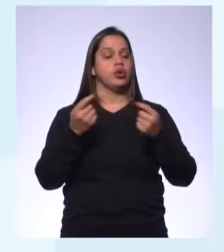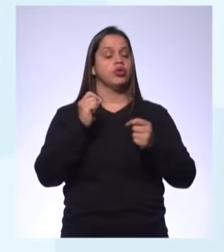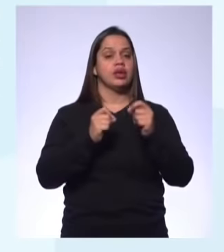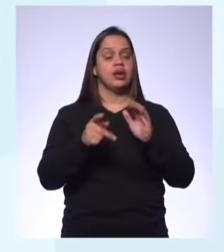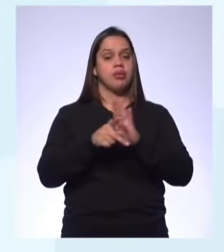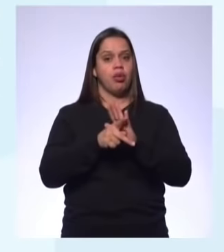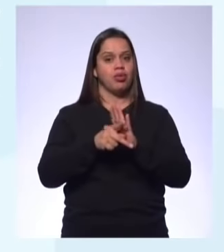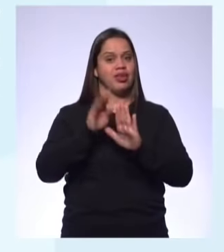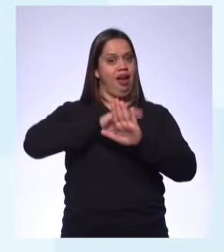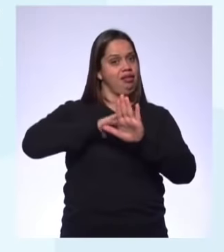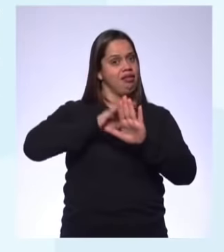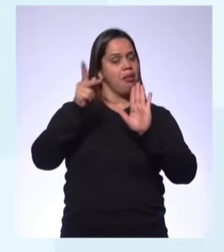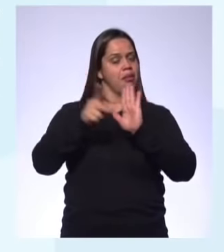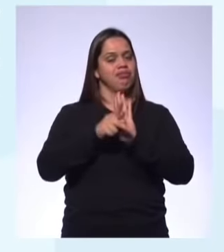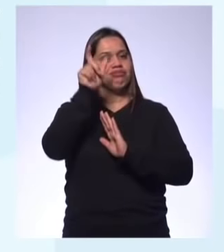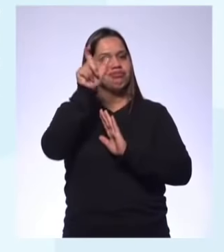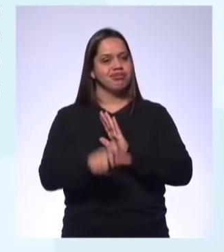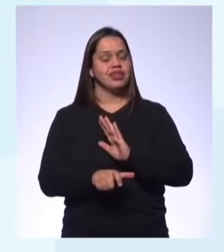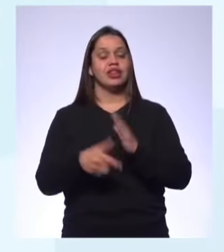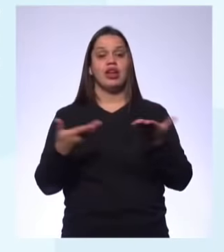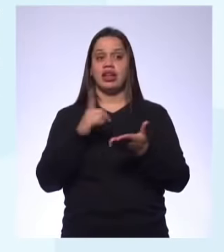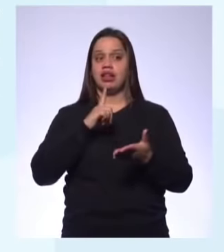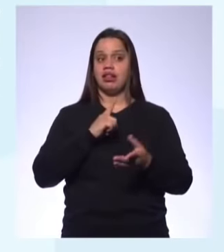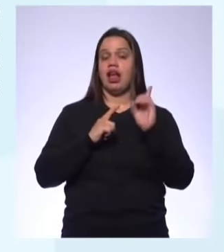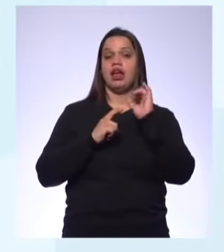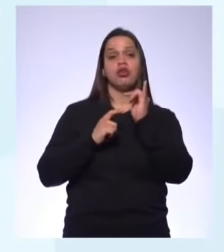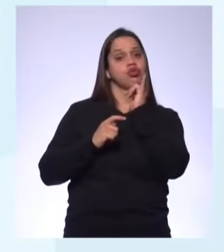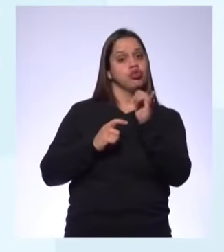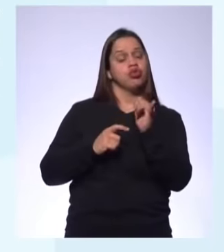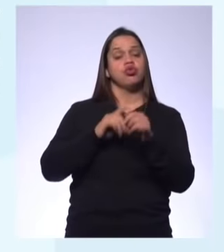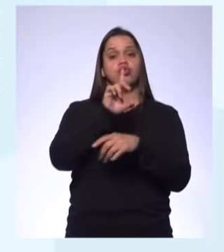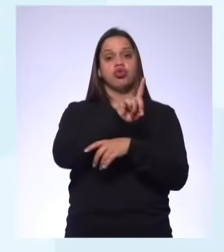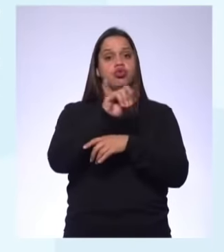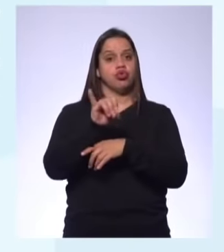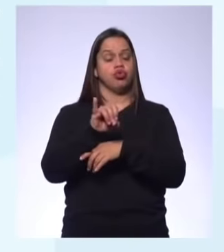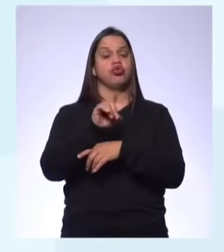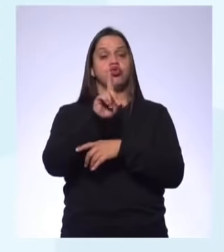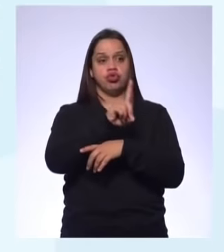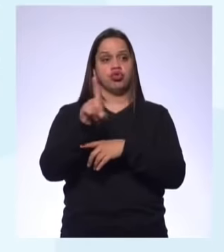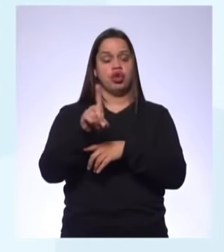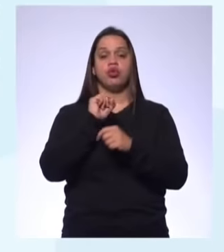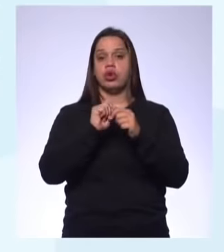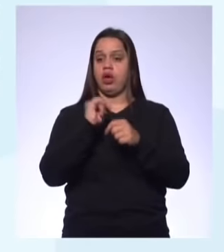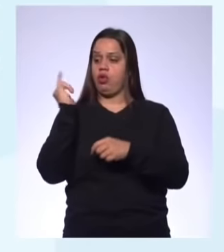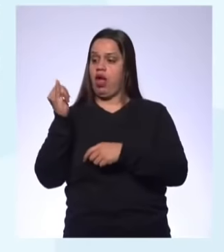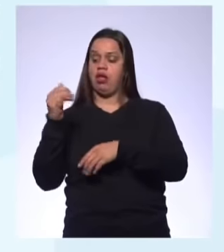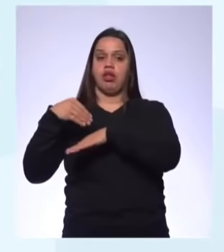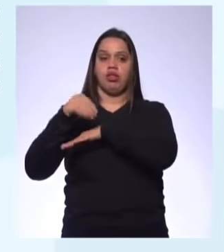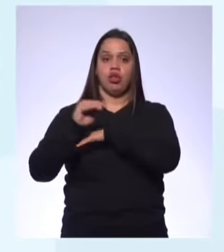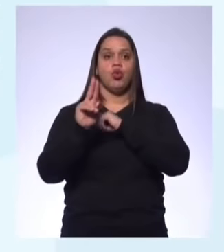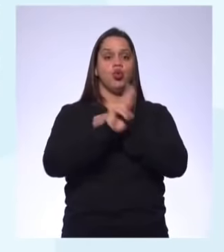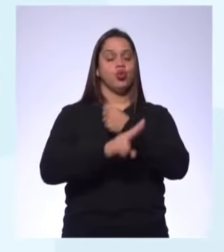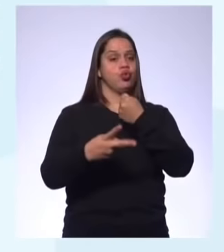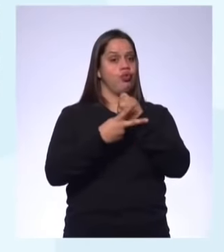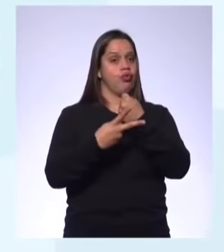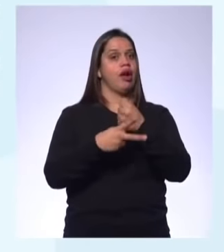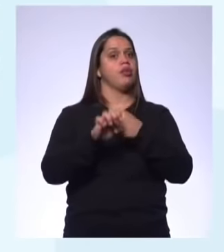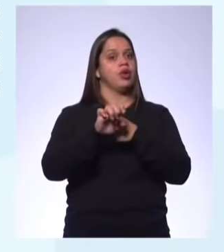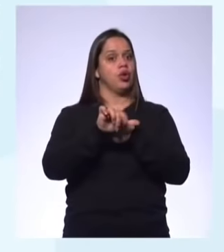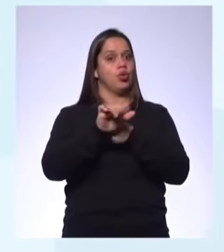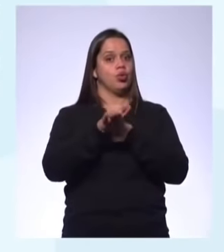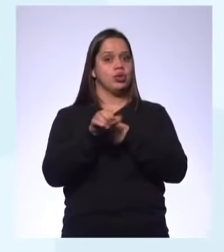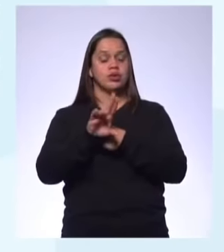personagens. Aqui, como nós temos o discurso direto, o narrador ele dá a deixa né? Ele usa um verbo de elocução para dar a deixa de